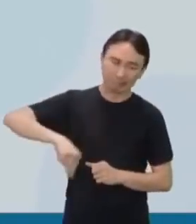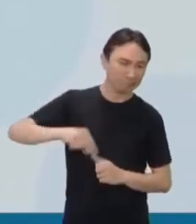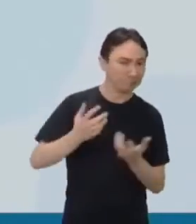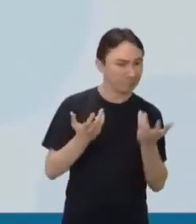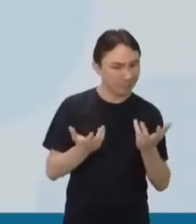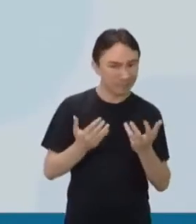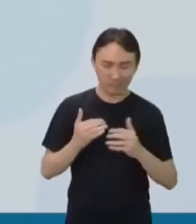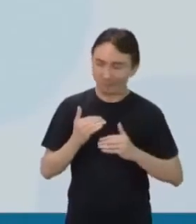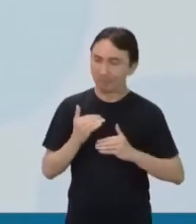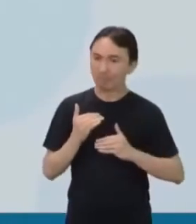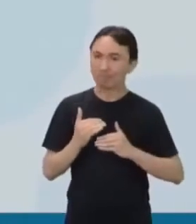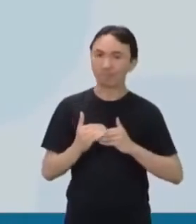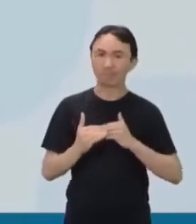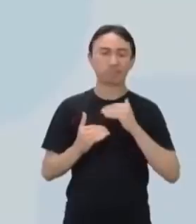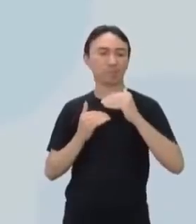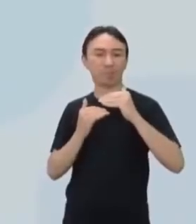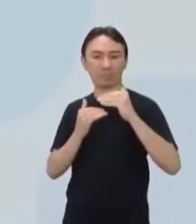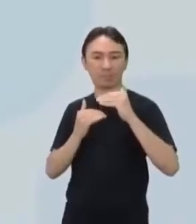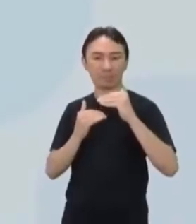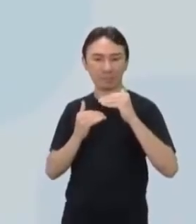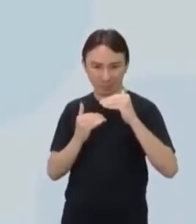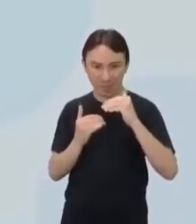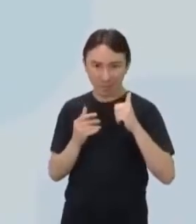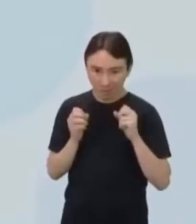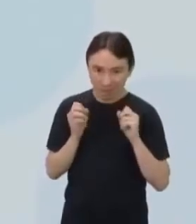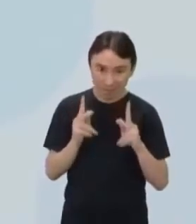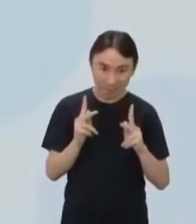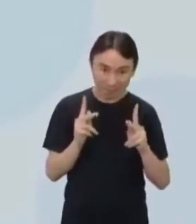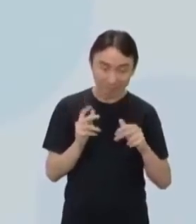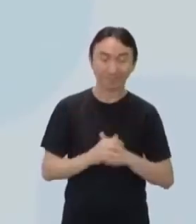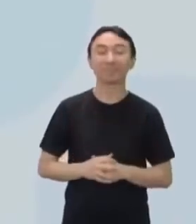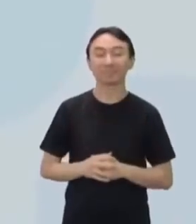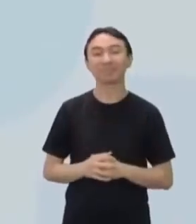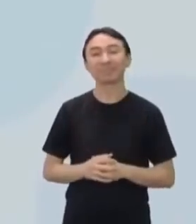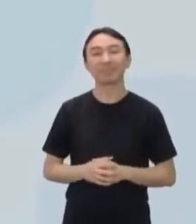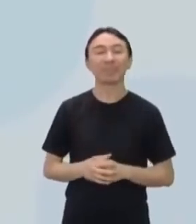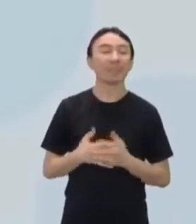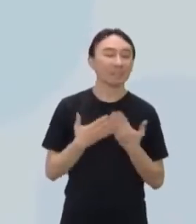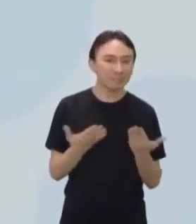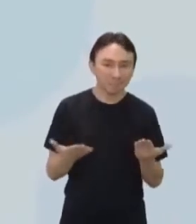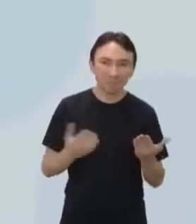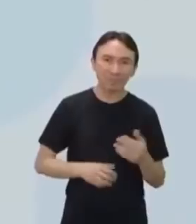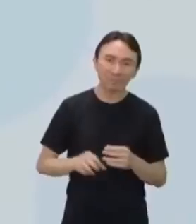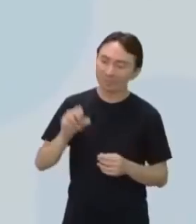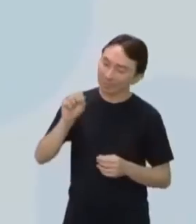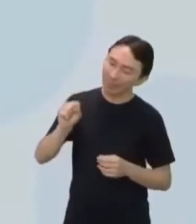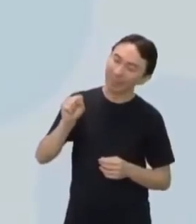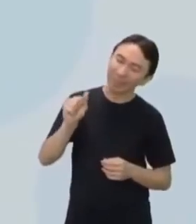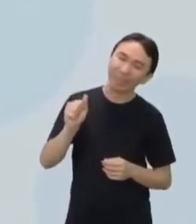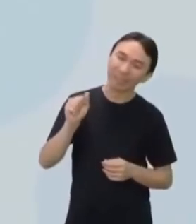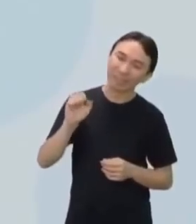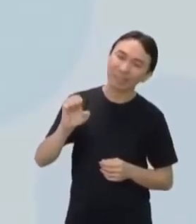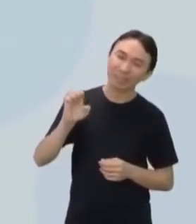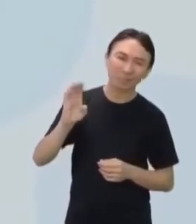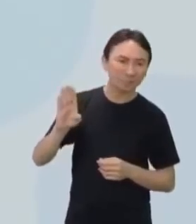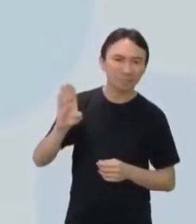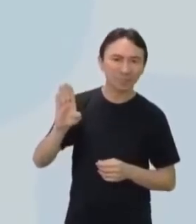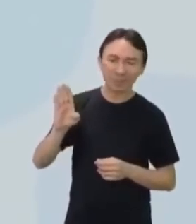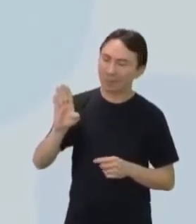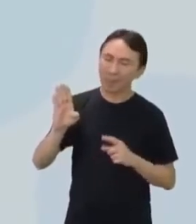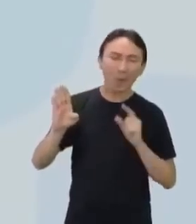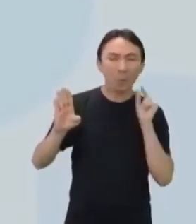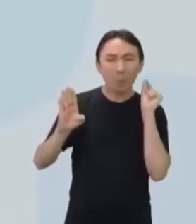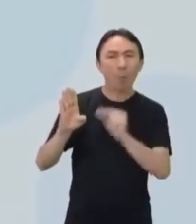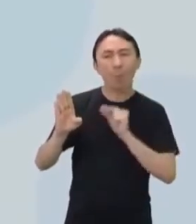aí em relação a esses resultados, tá bom? Então, o que é o SAEB, né? Esse sistema de